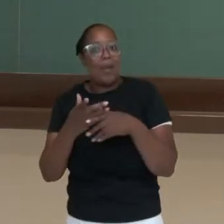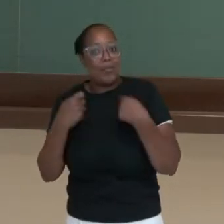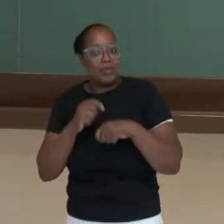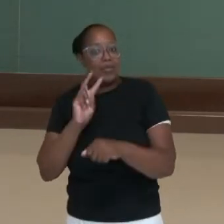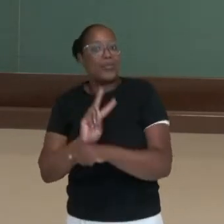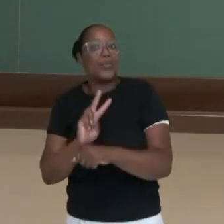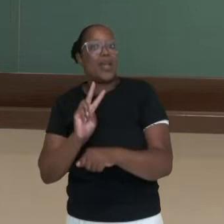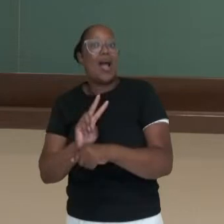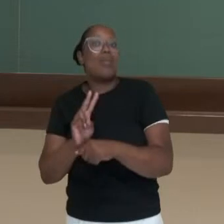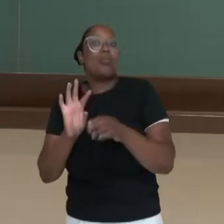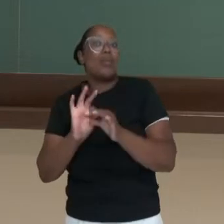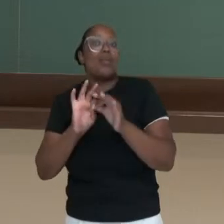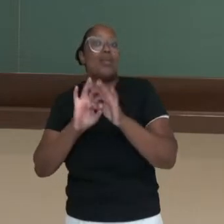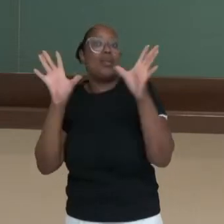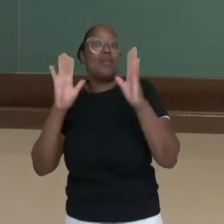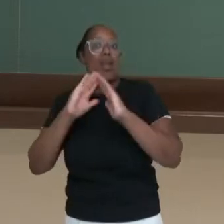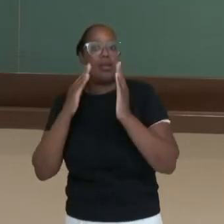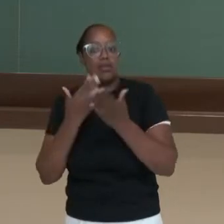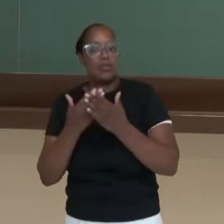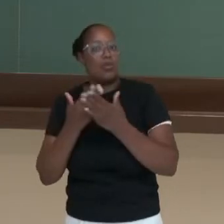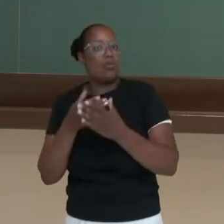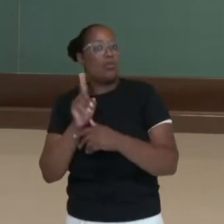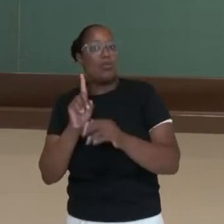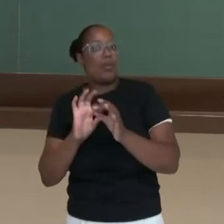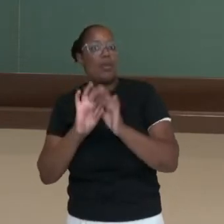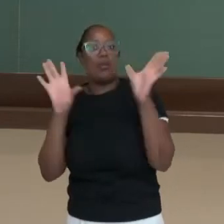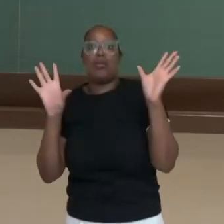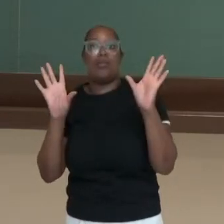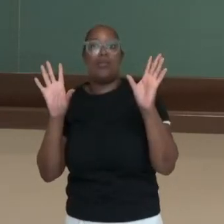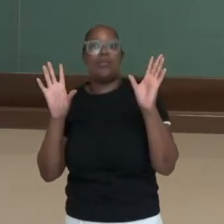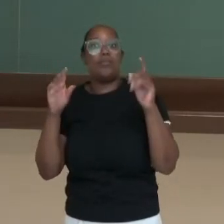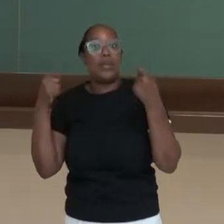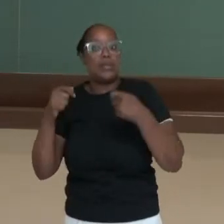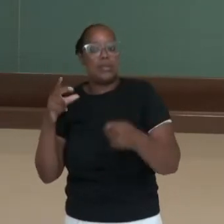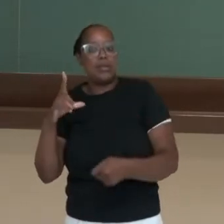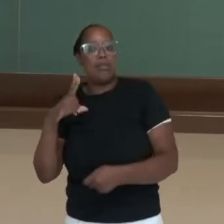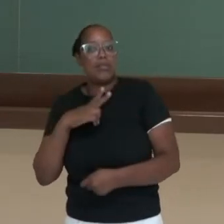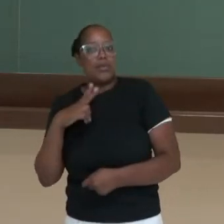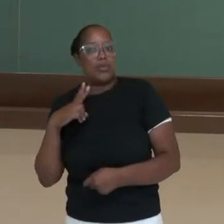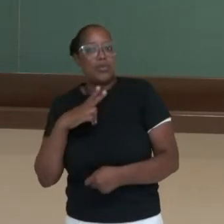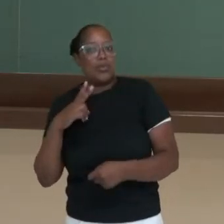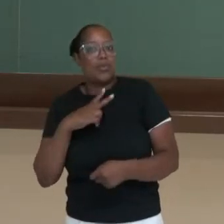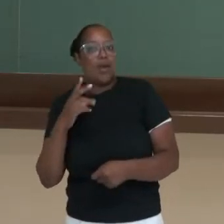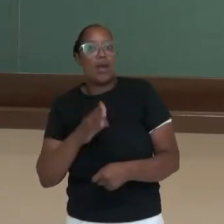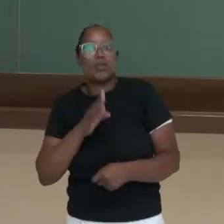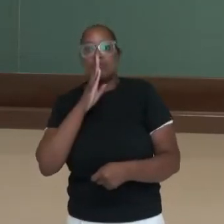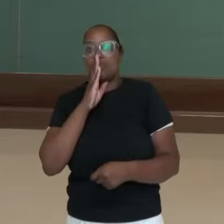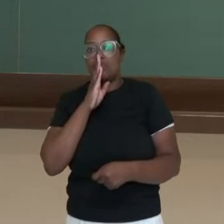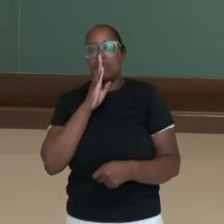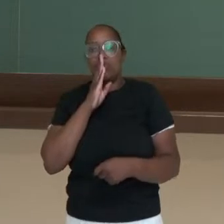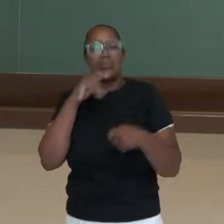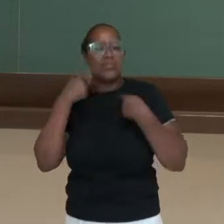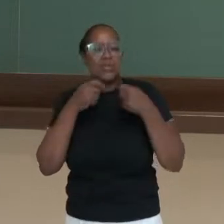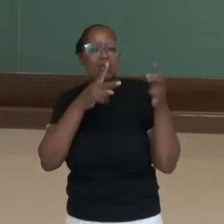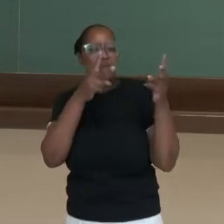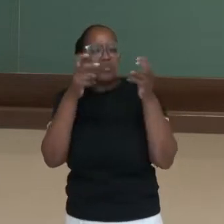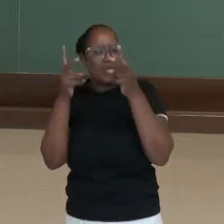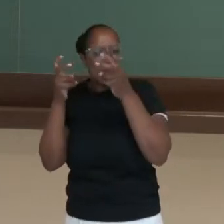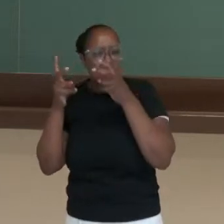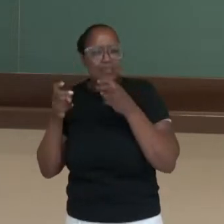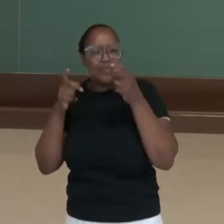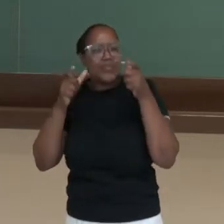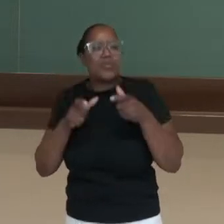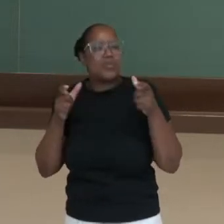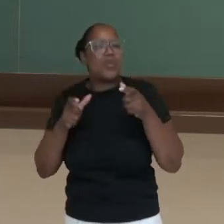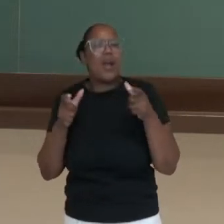gente faz o que é melhor e comum a todos, né? A gente tem que olhar, observar esses lugares assim, como se fosse, o